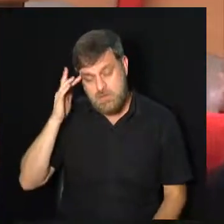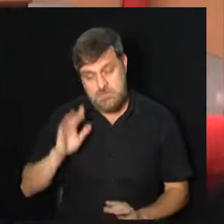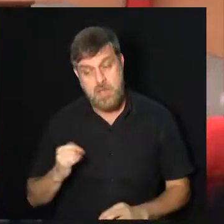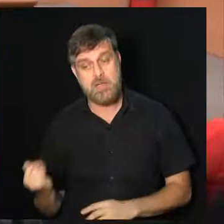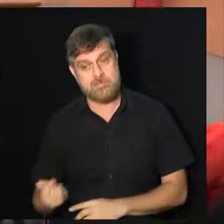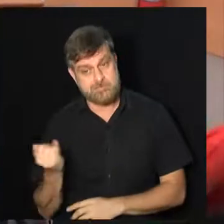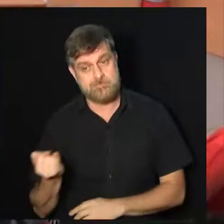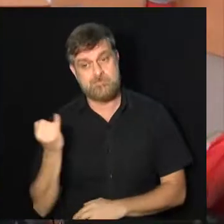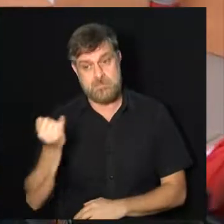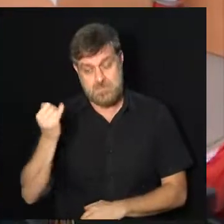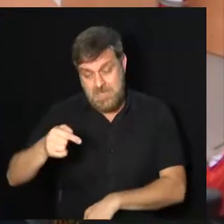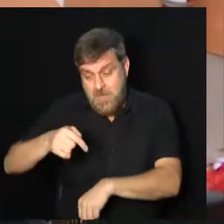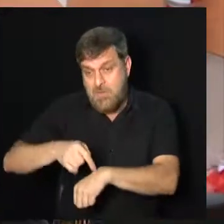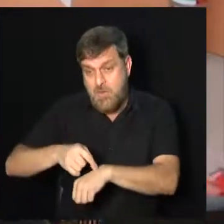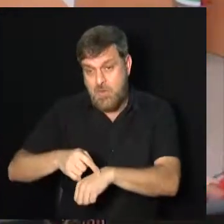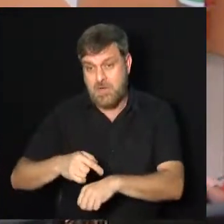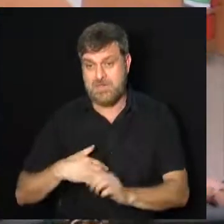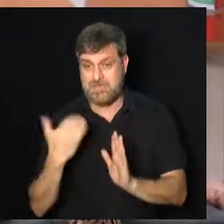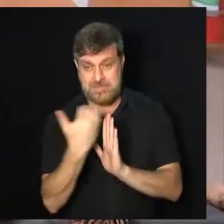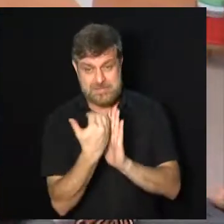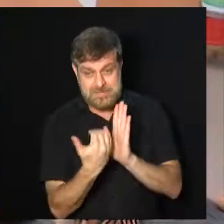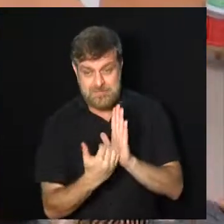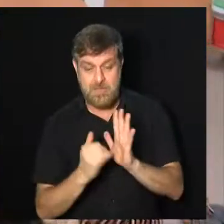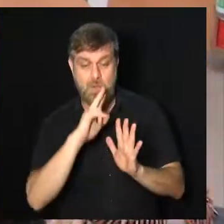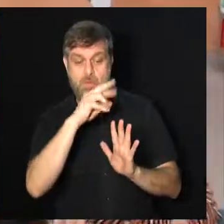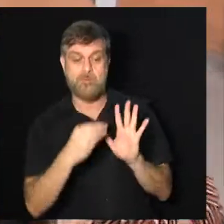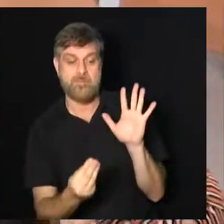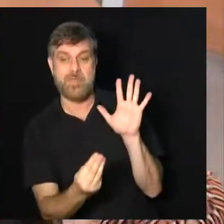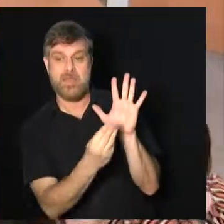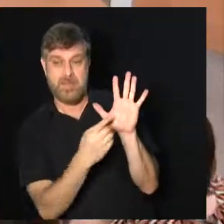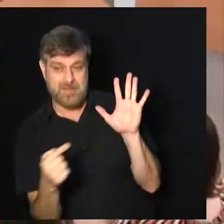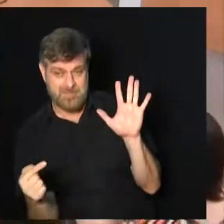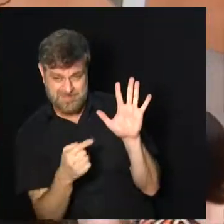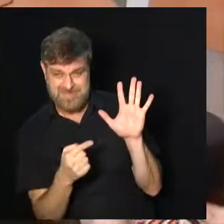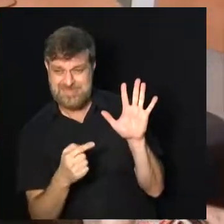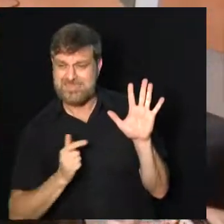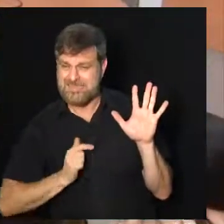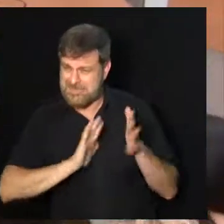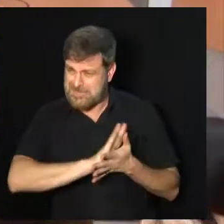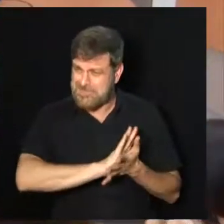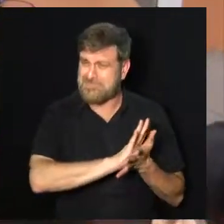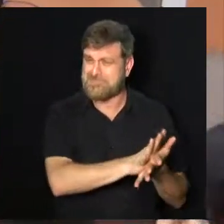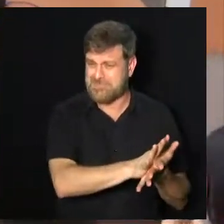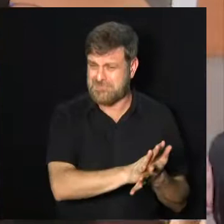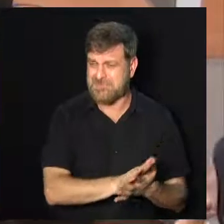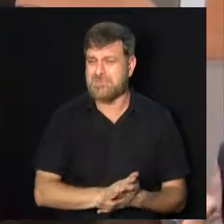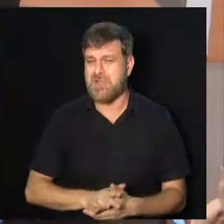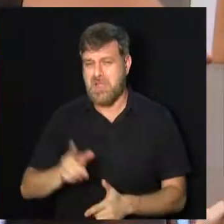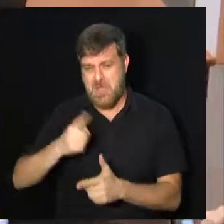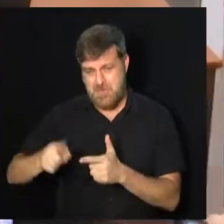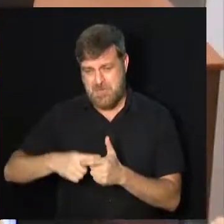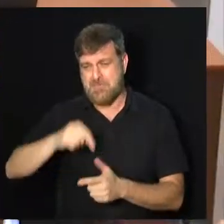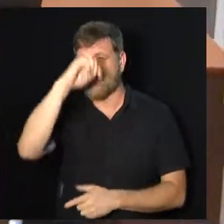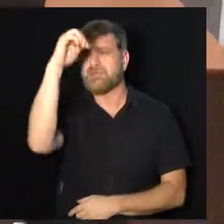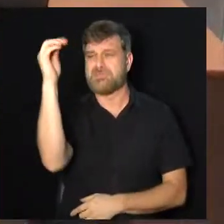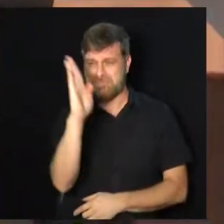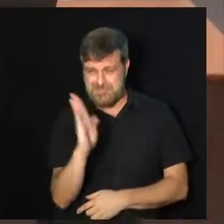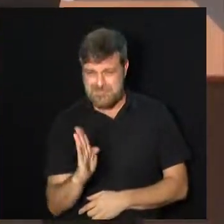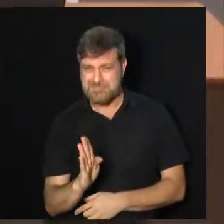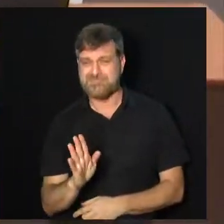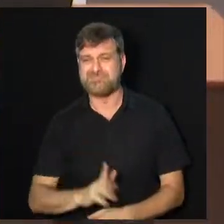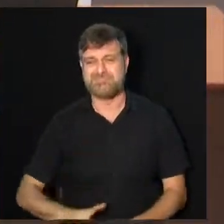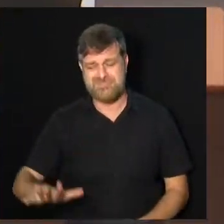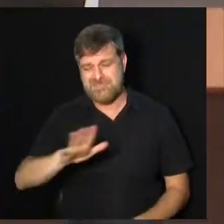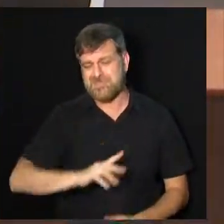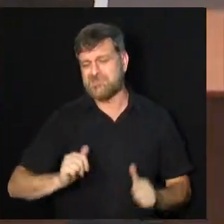importante fazer isso no momento em que a pauta do meio ambiente vem sendo extremamente maltratada em âmbito nacional, negligenciada na sua diversidade, na sua